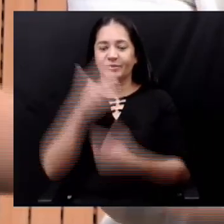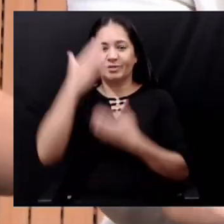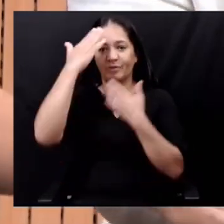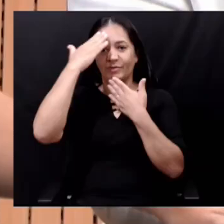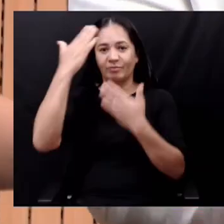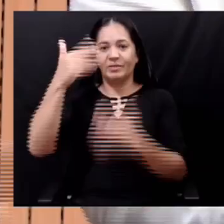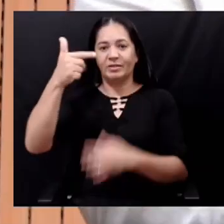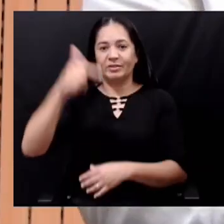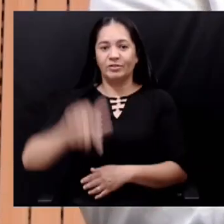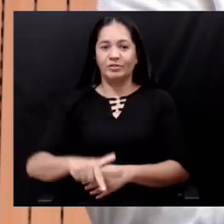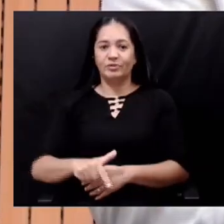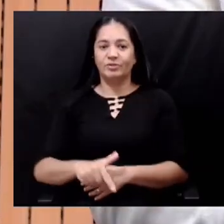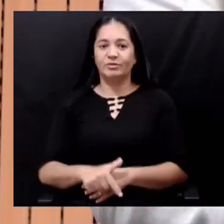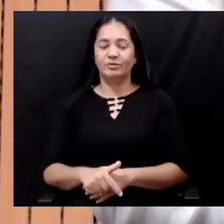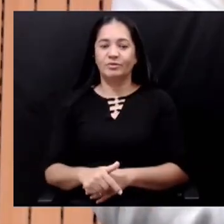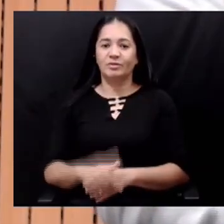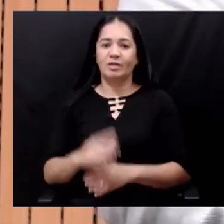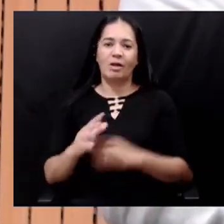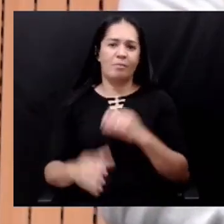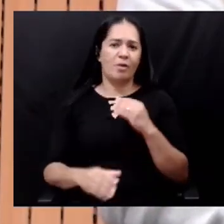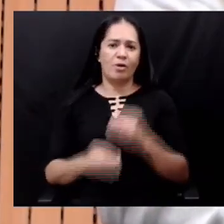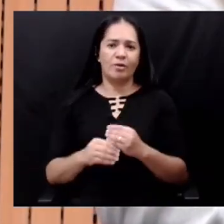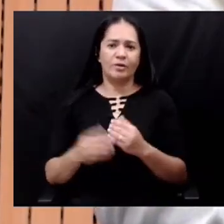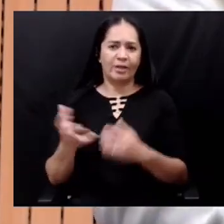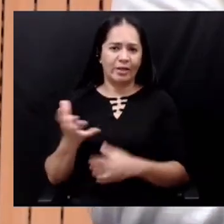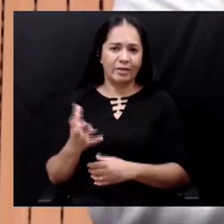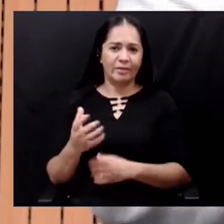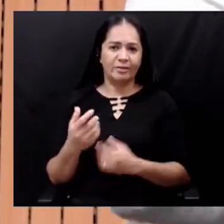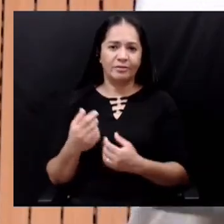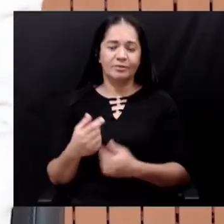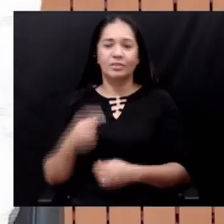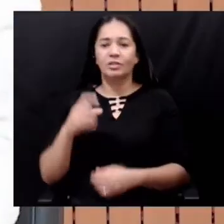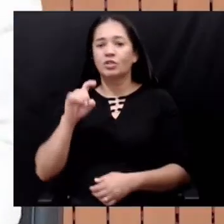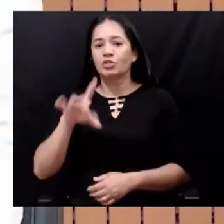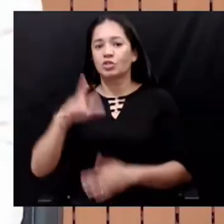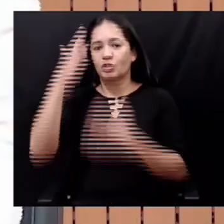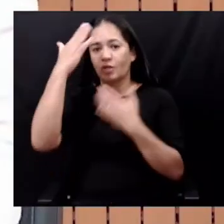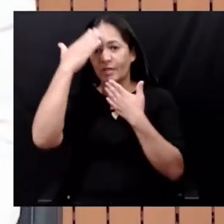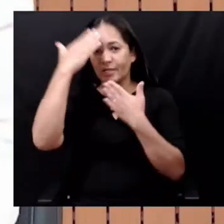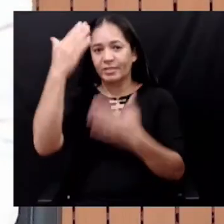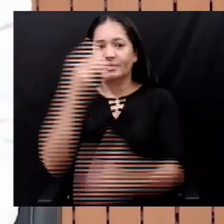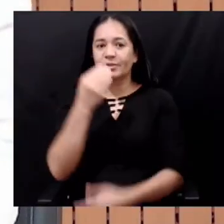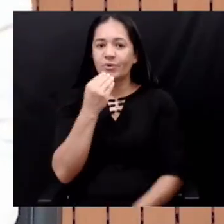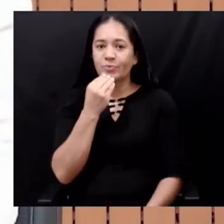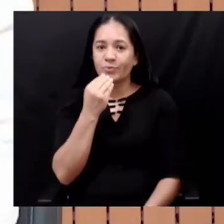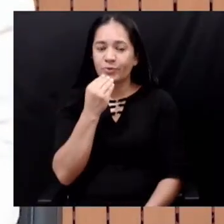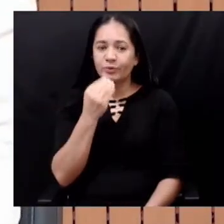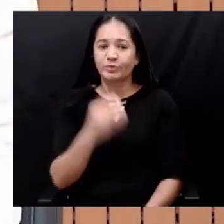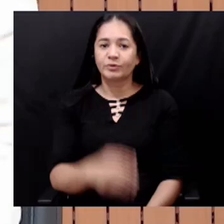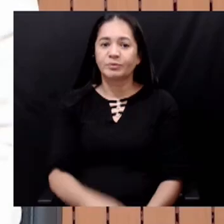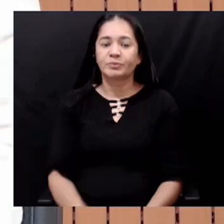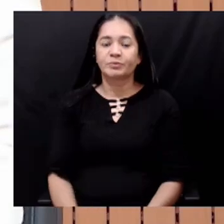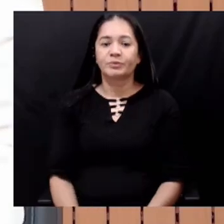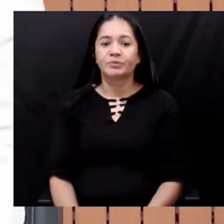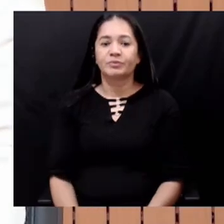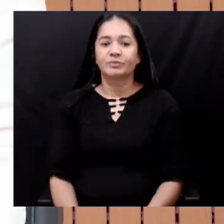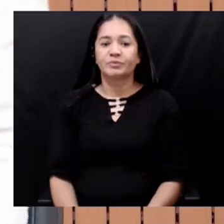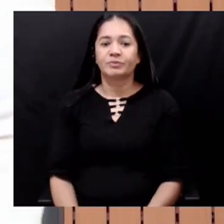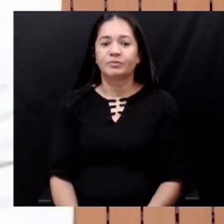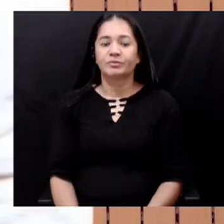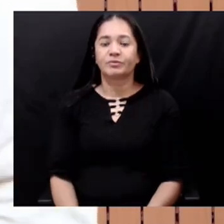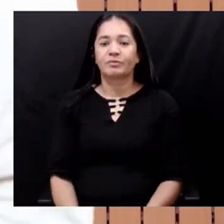fazer alguma consideração final aí? Não, quero agradecer a oportunidade. Como contei o histórico aqui da CECADI,